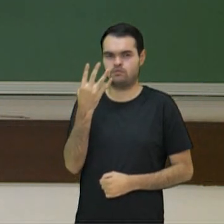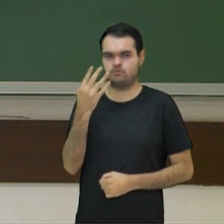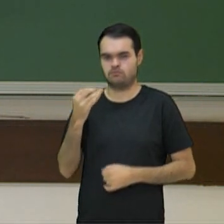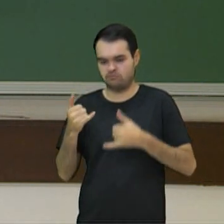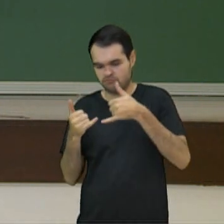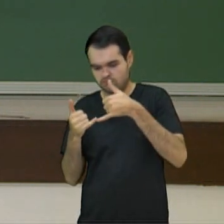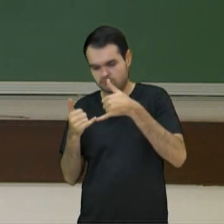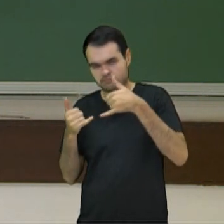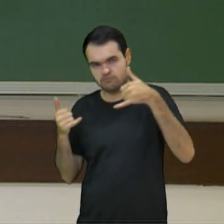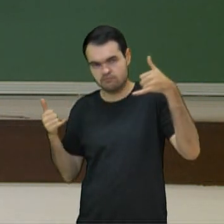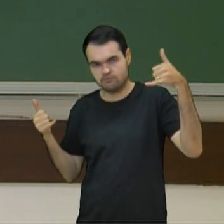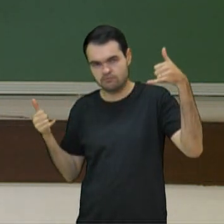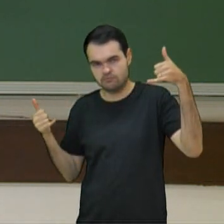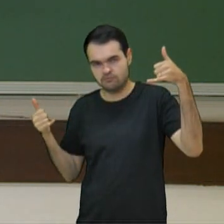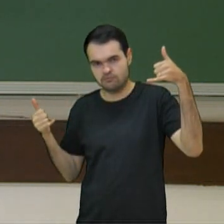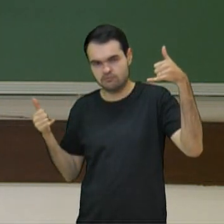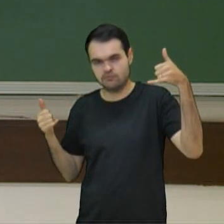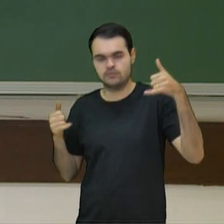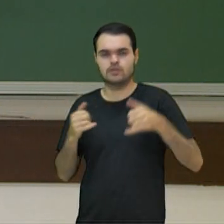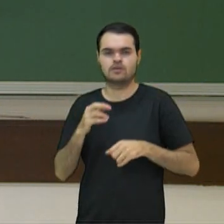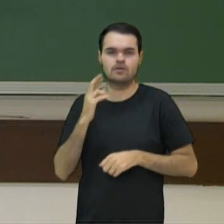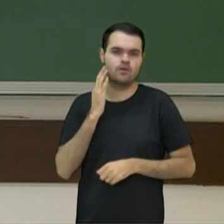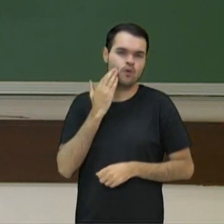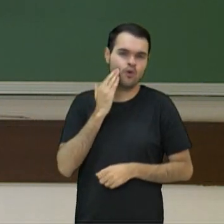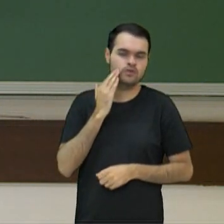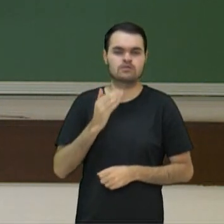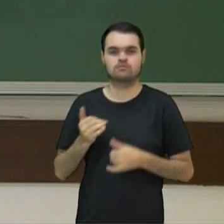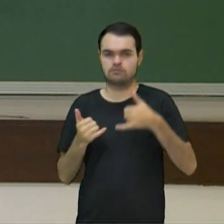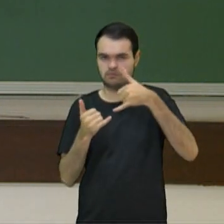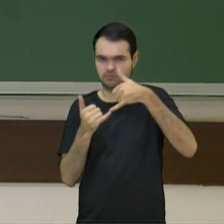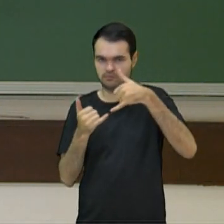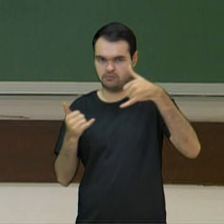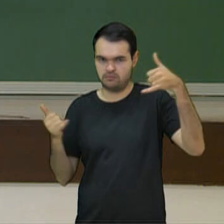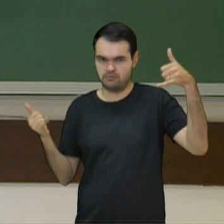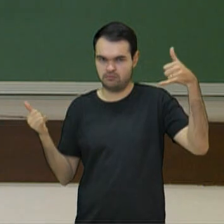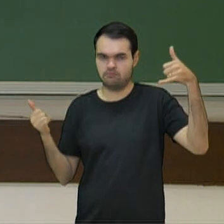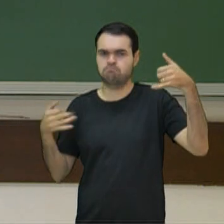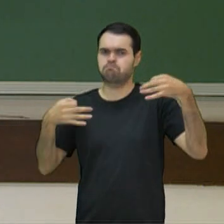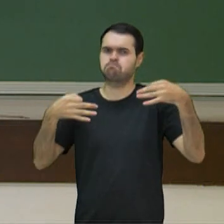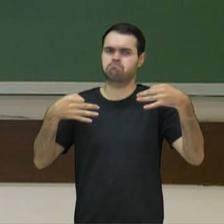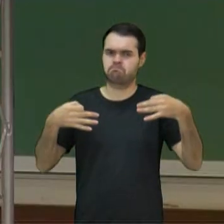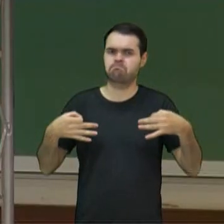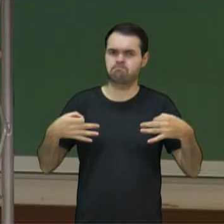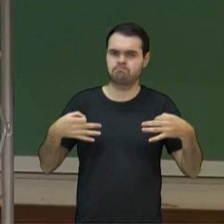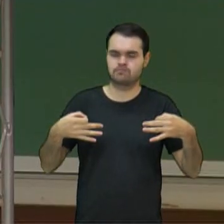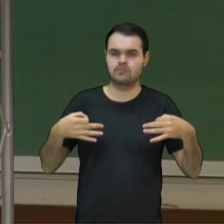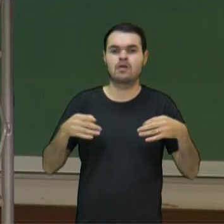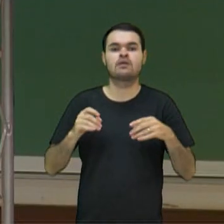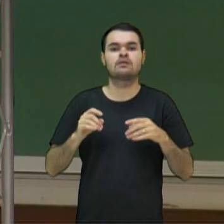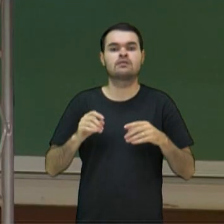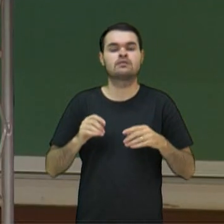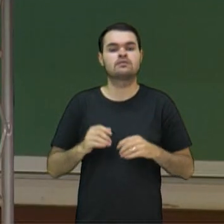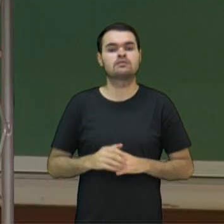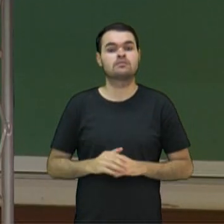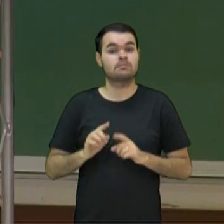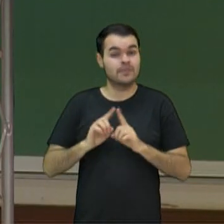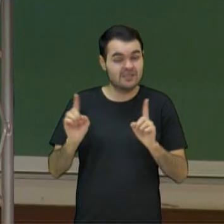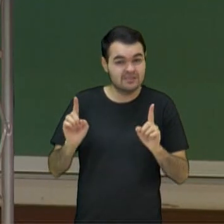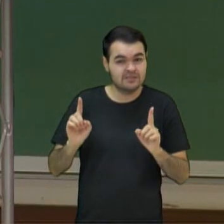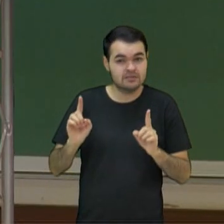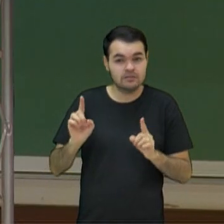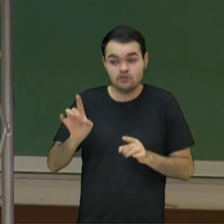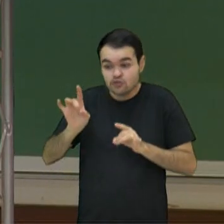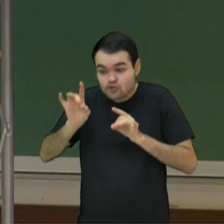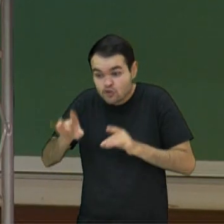linha aqui, em cor de rosa. Essa é uma linha reta, então essa estaria correta. Só que está